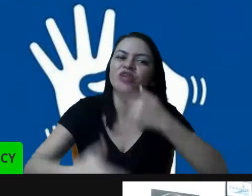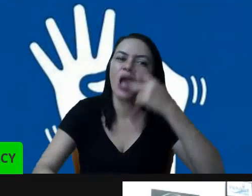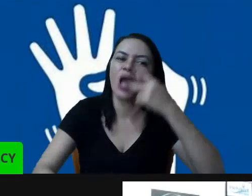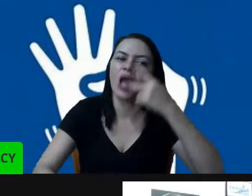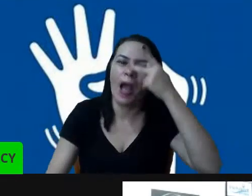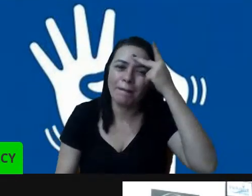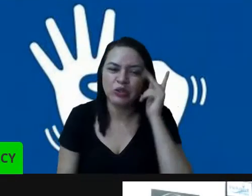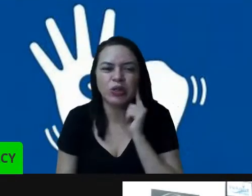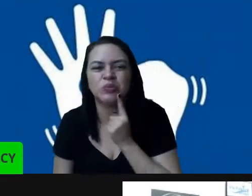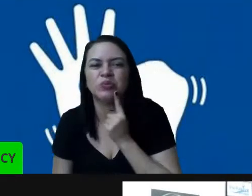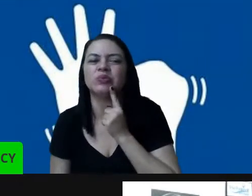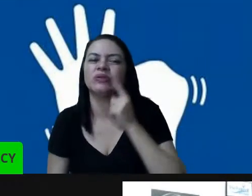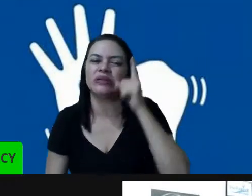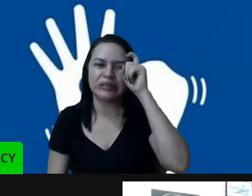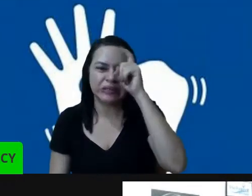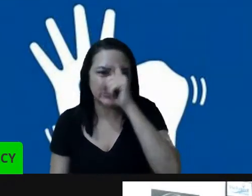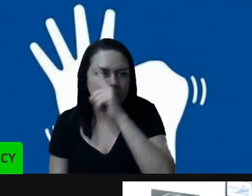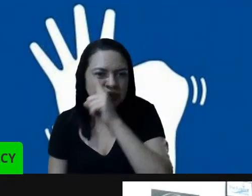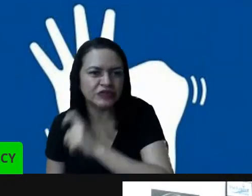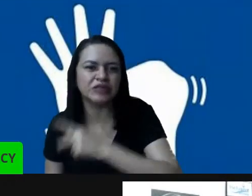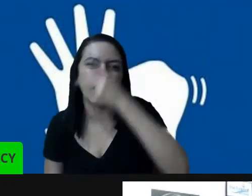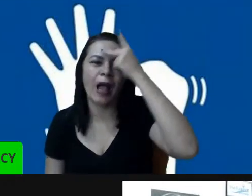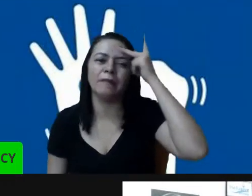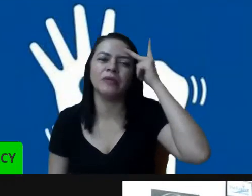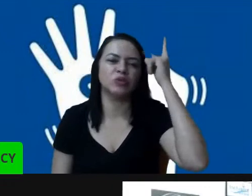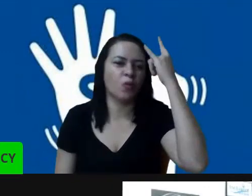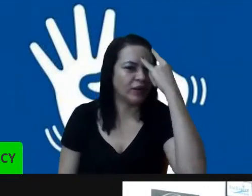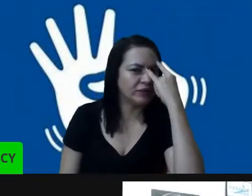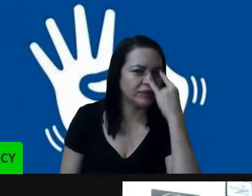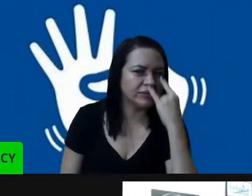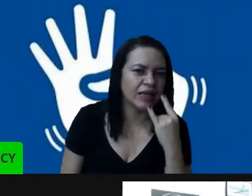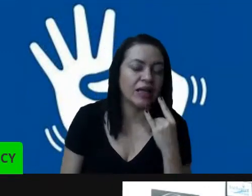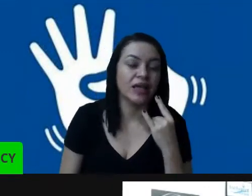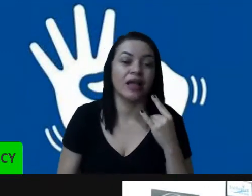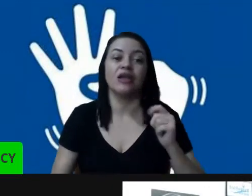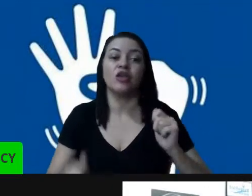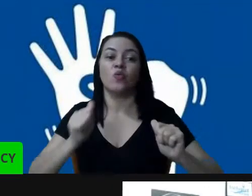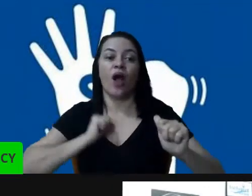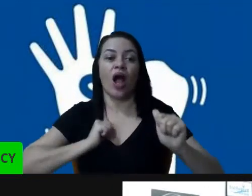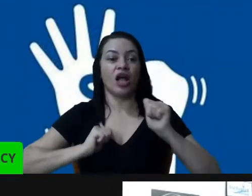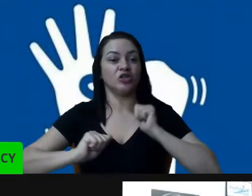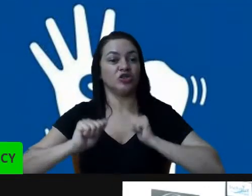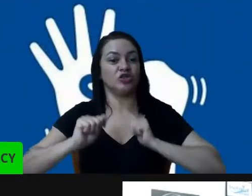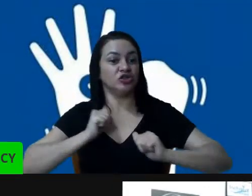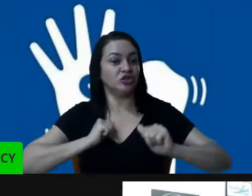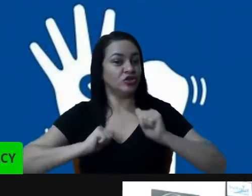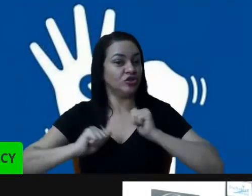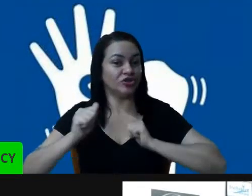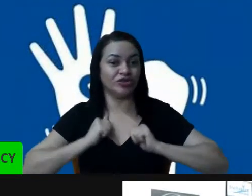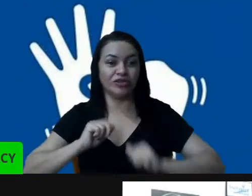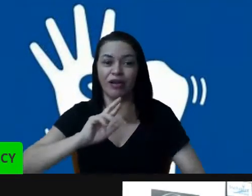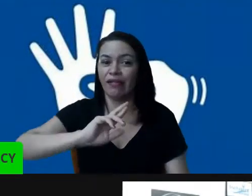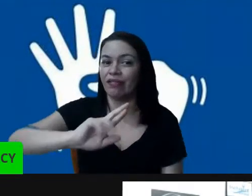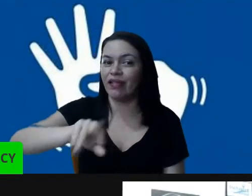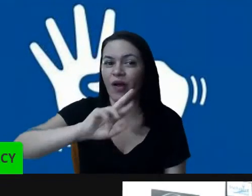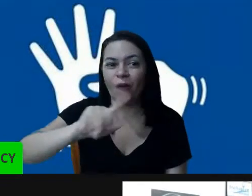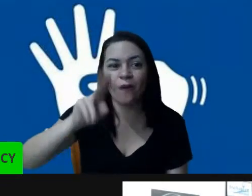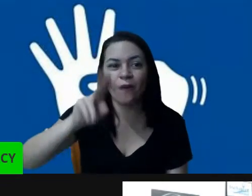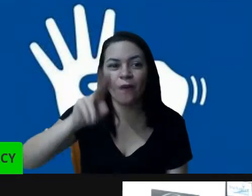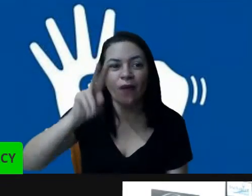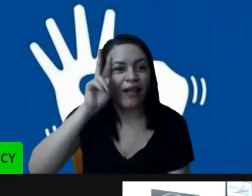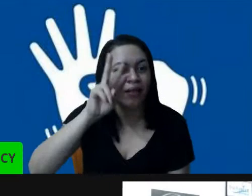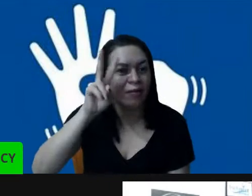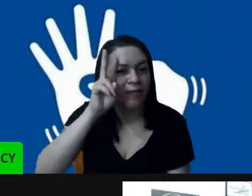passa, que o artista, que muitas das vezes o artista, ele não é lembrado, né? Só dizer